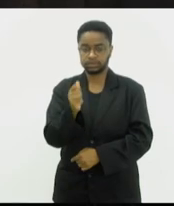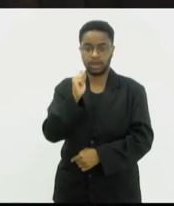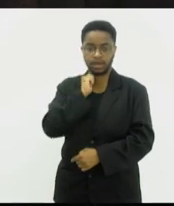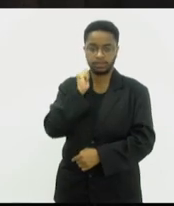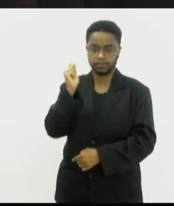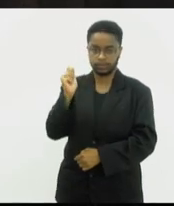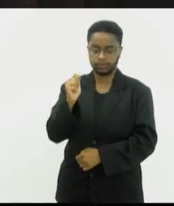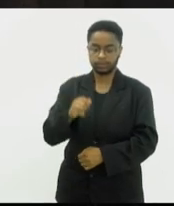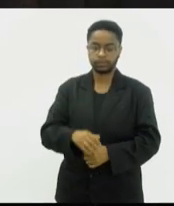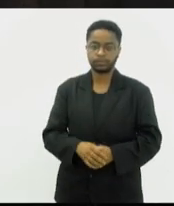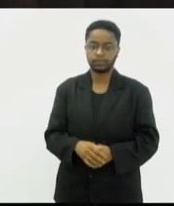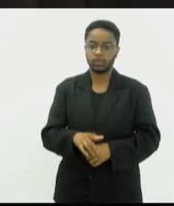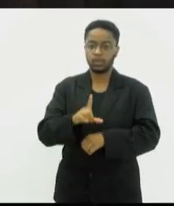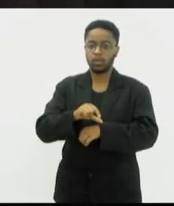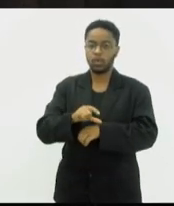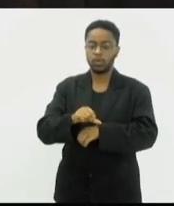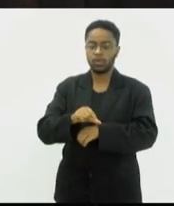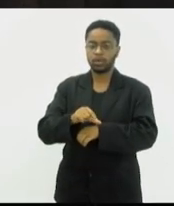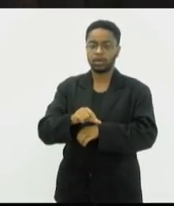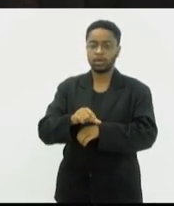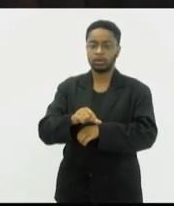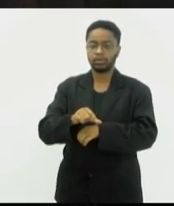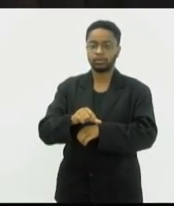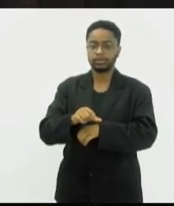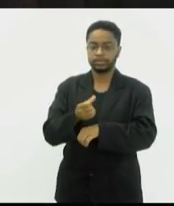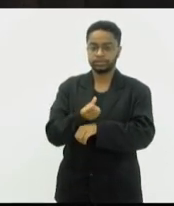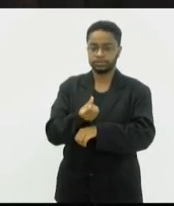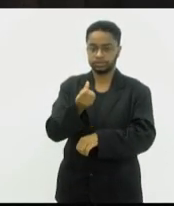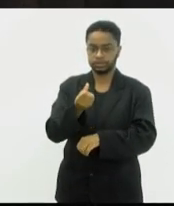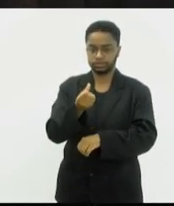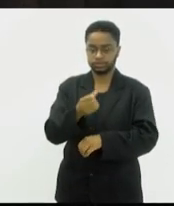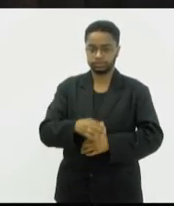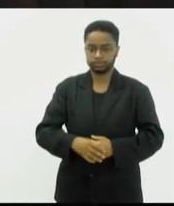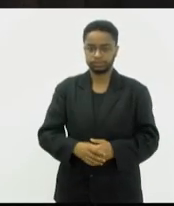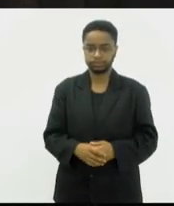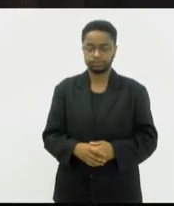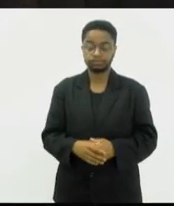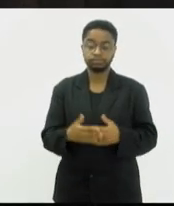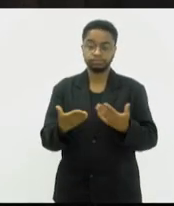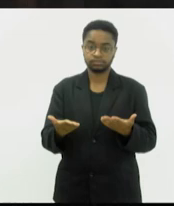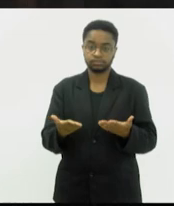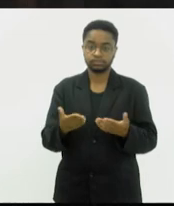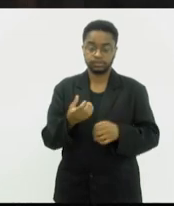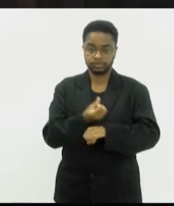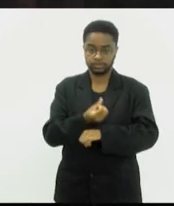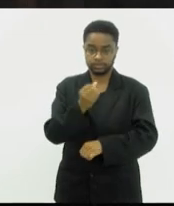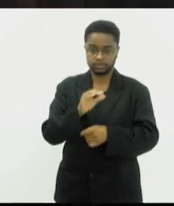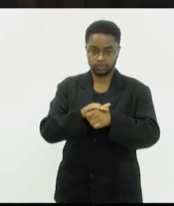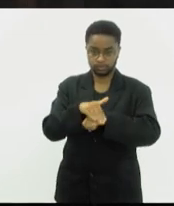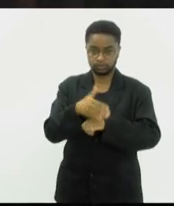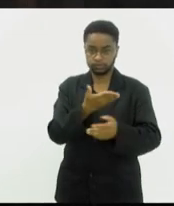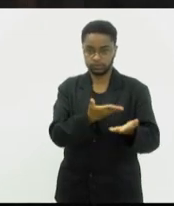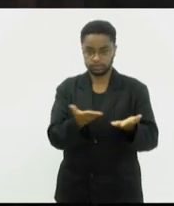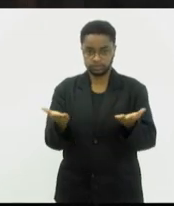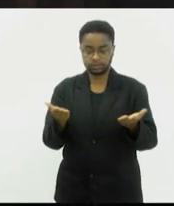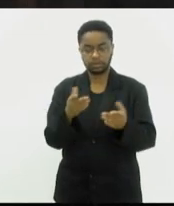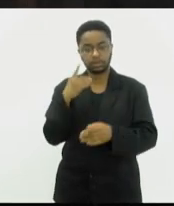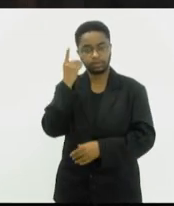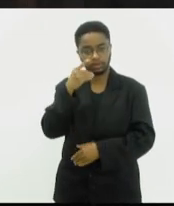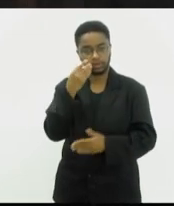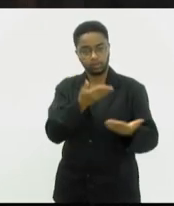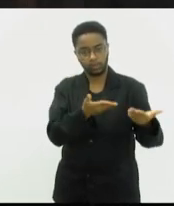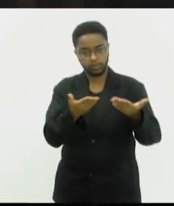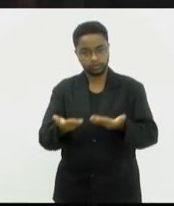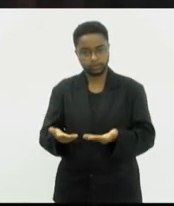abril, às 18 horas. Então, estão todos os deputados convidados